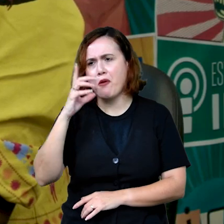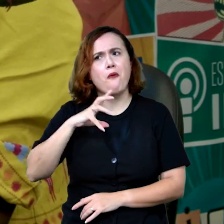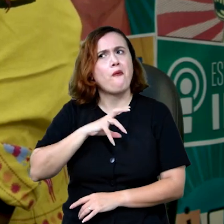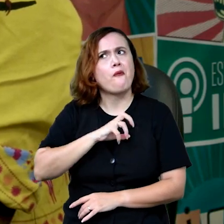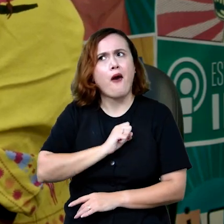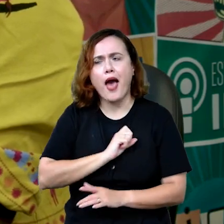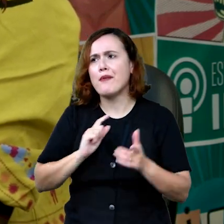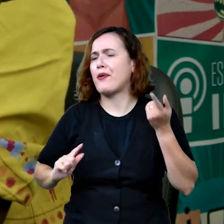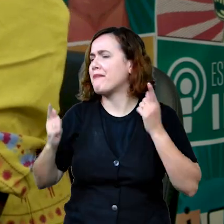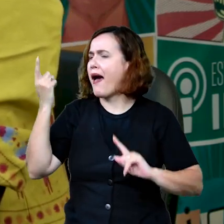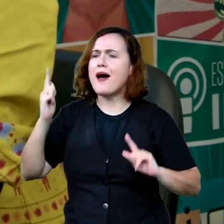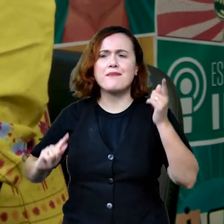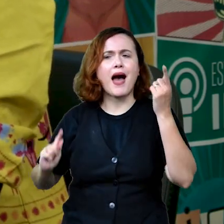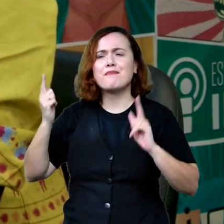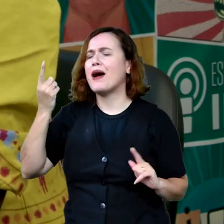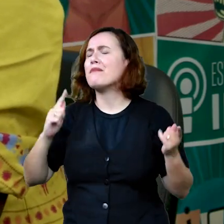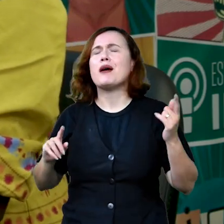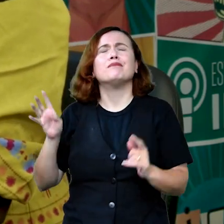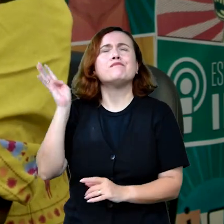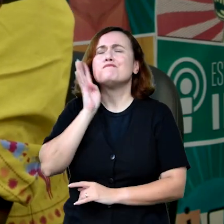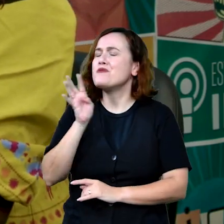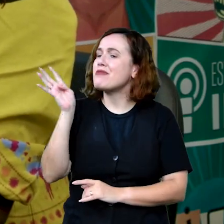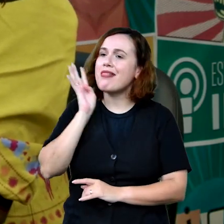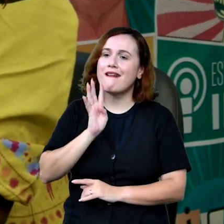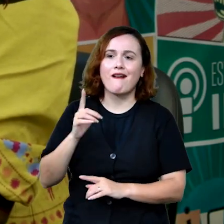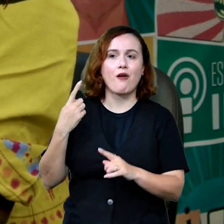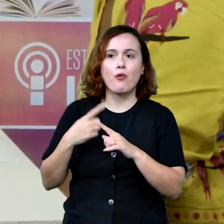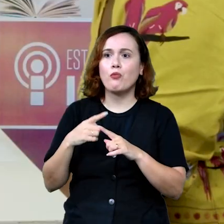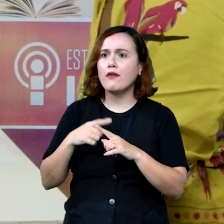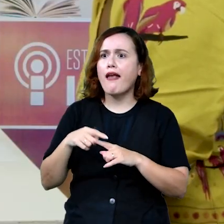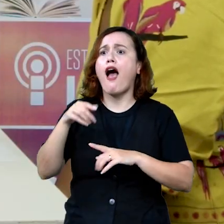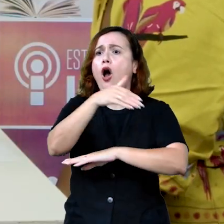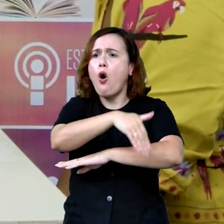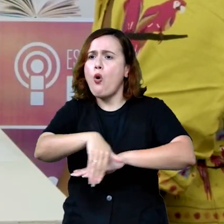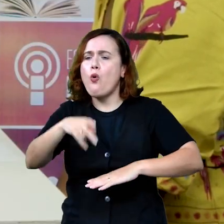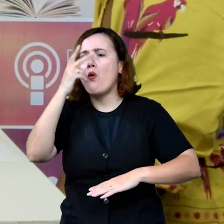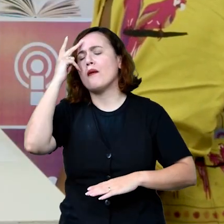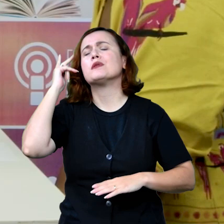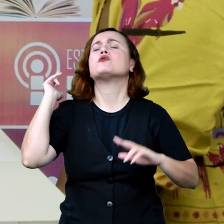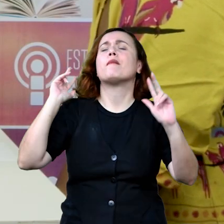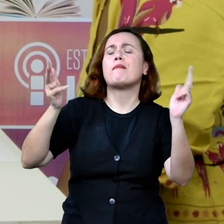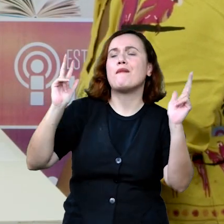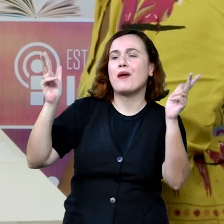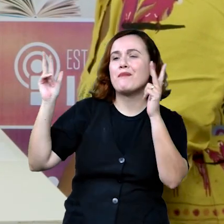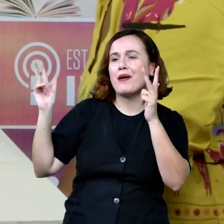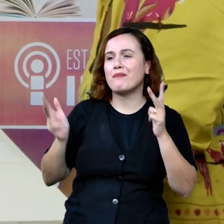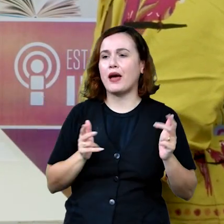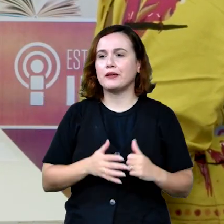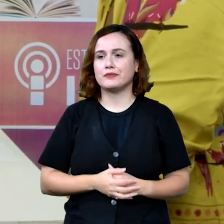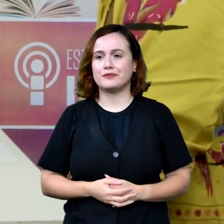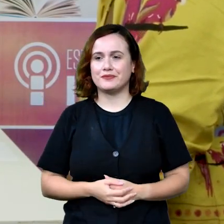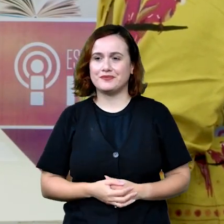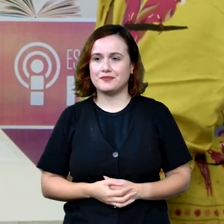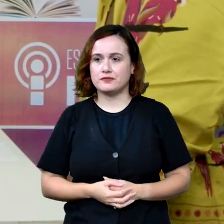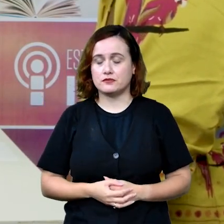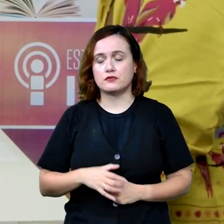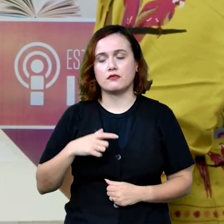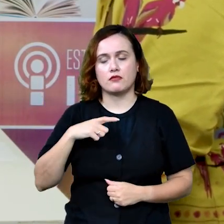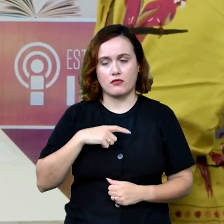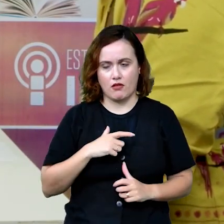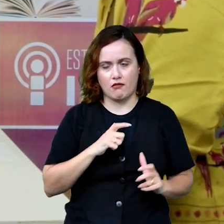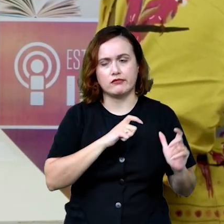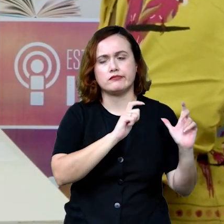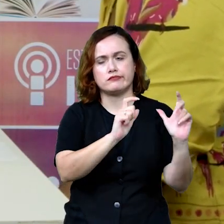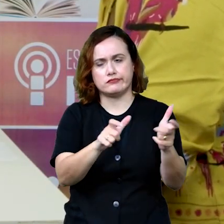acho que o carnaval é uma das festas mais maneiras porque é quando o povo está na rua, né? Existe assim um esforço